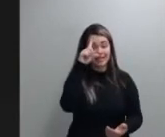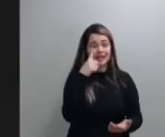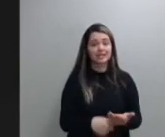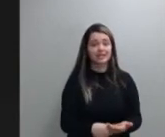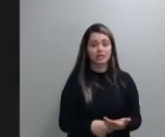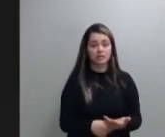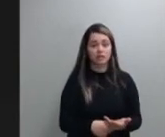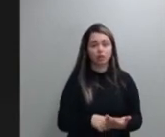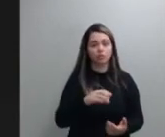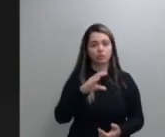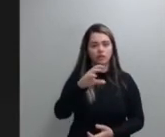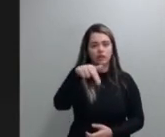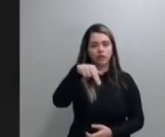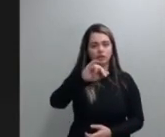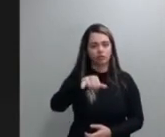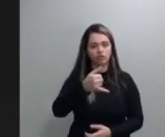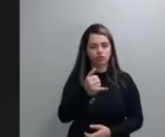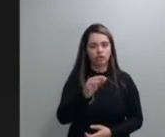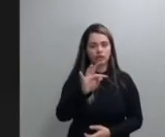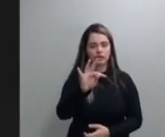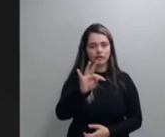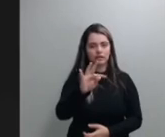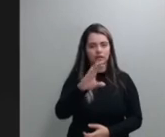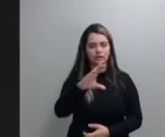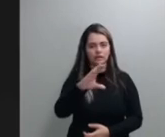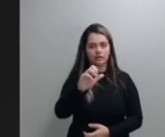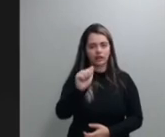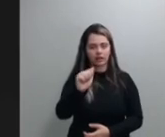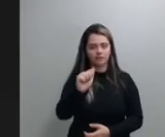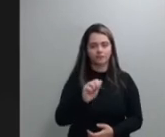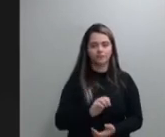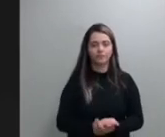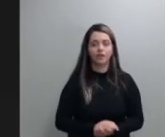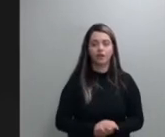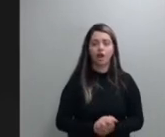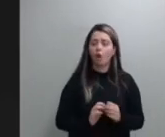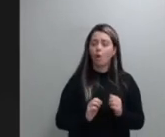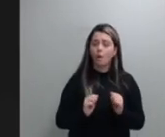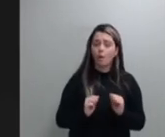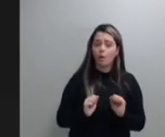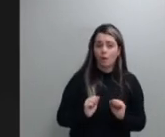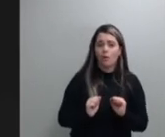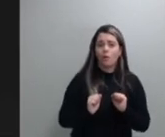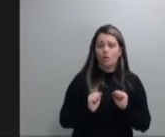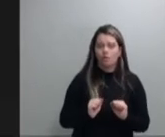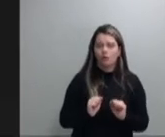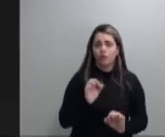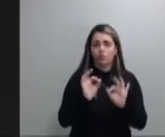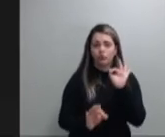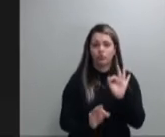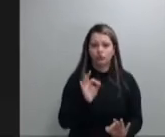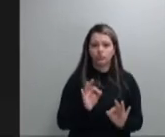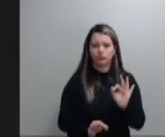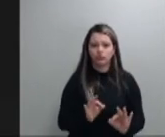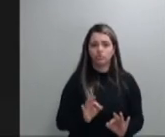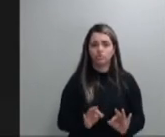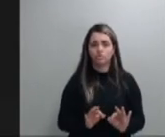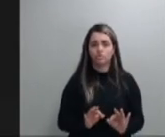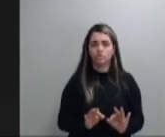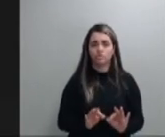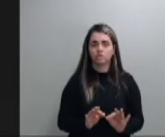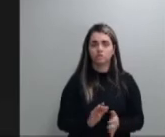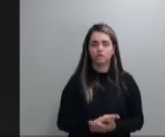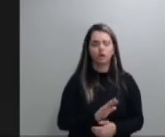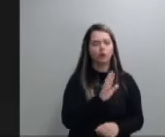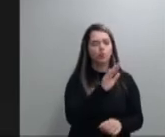PCA, perdão, que a possibilidade do Tribunal de Justiça desconsiderar... Doutora Ana Paula, o tempo